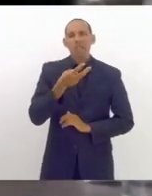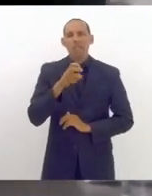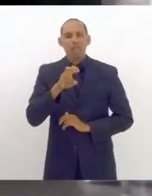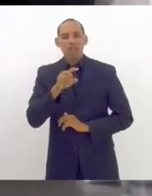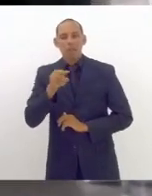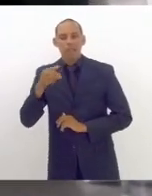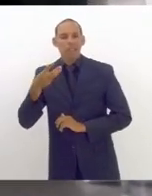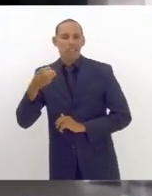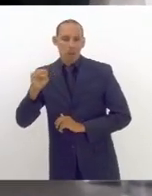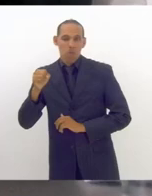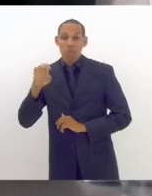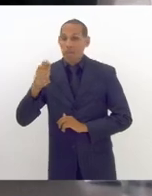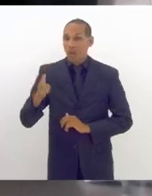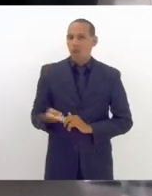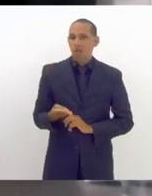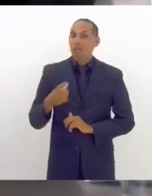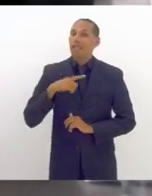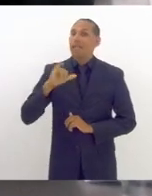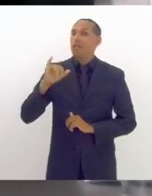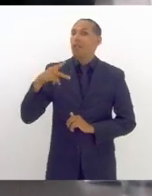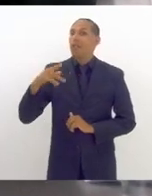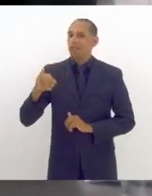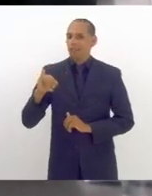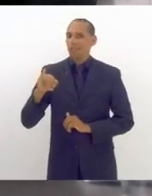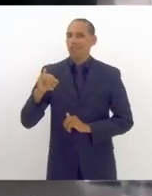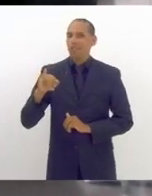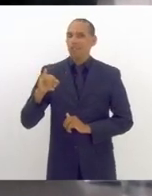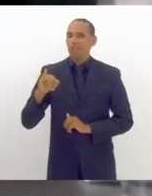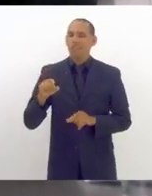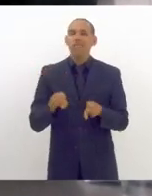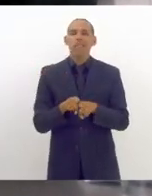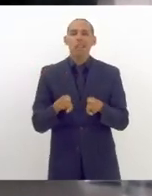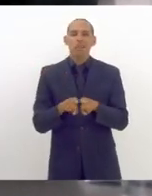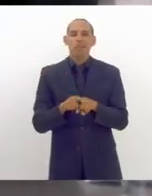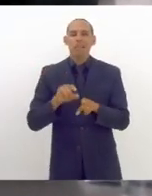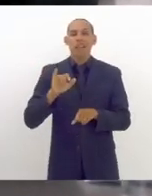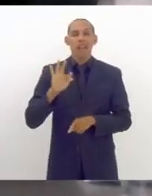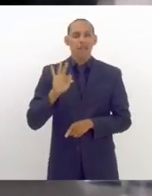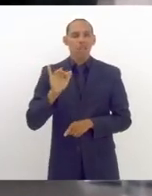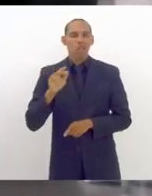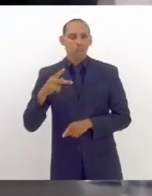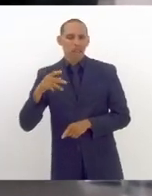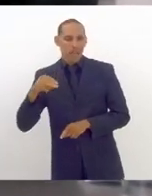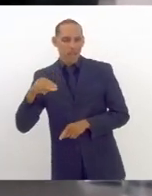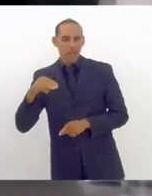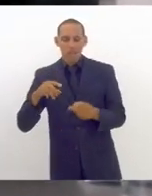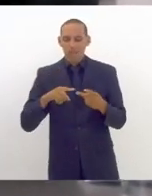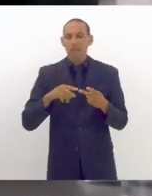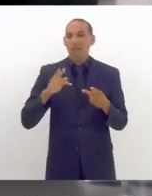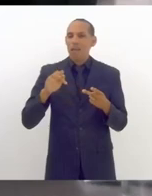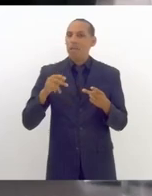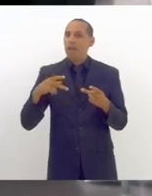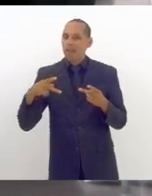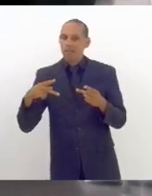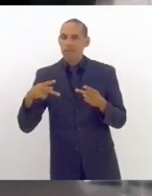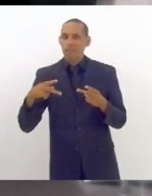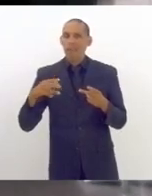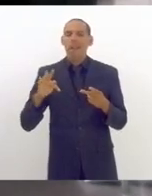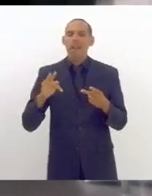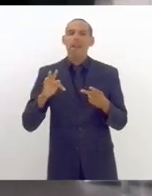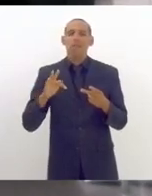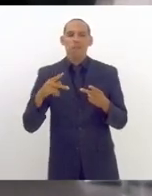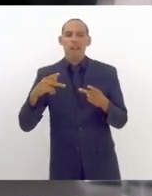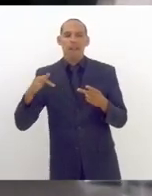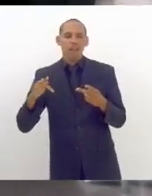bi ali tem IPI e ali forma também o fpm/fpr então só chama atenção de vossas